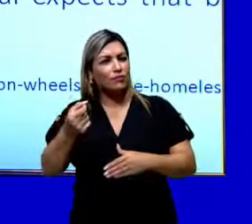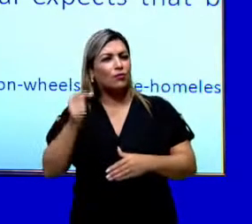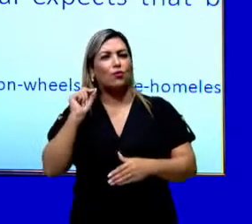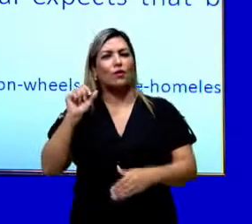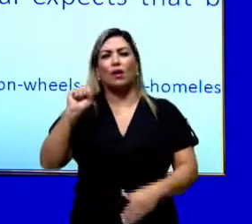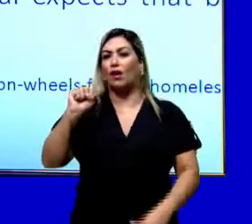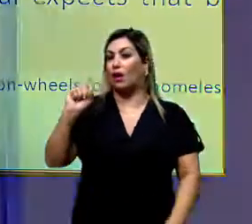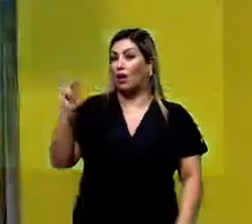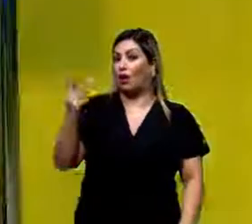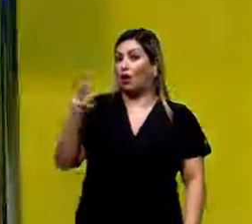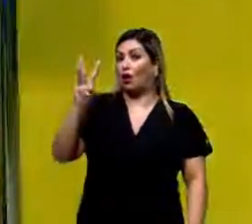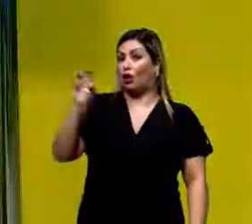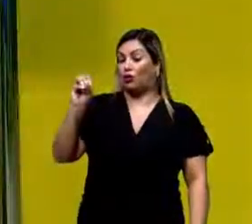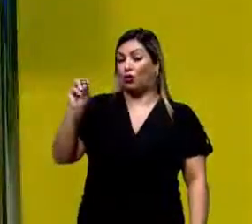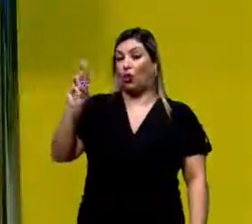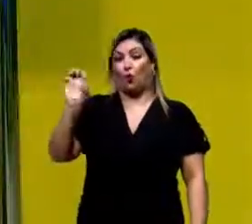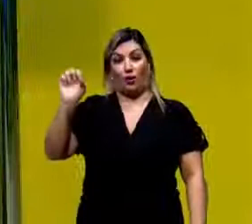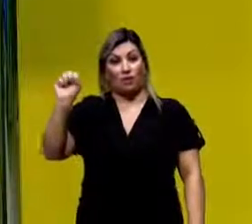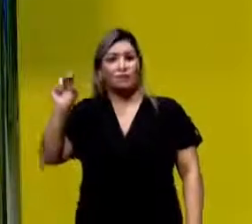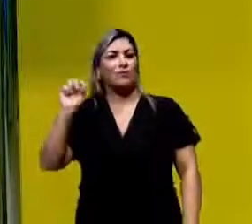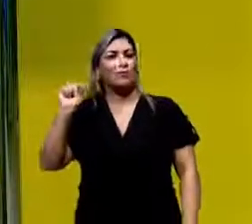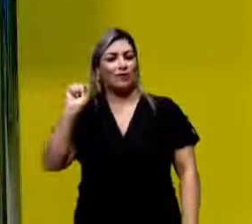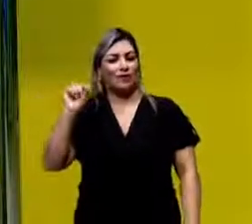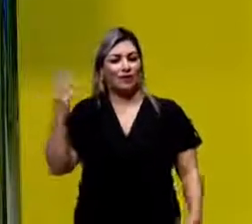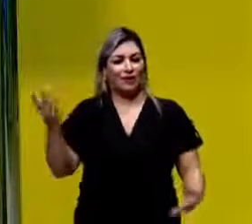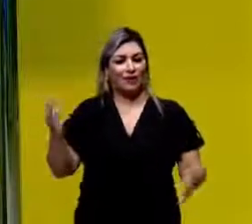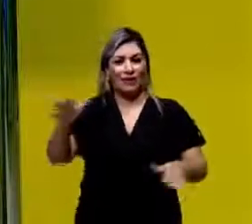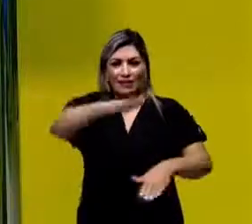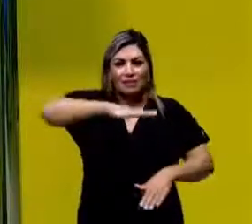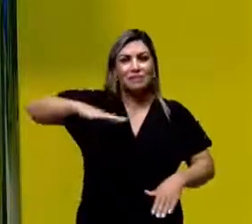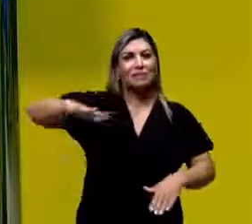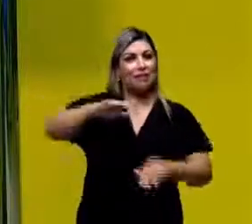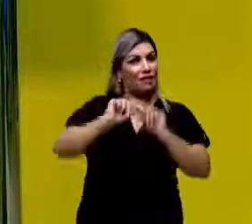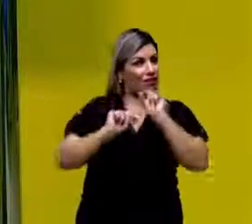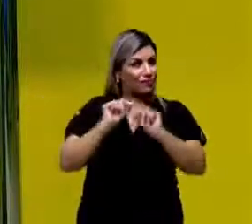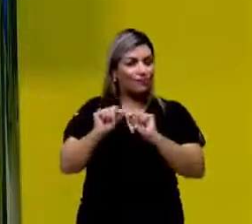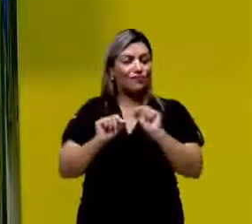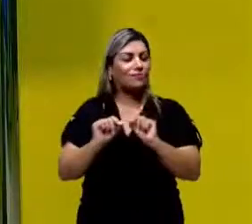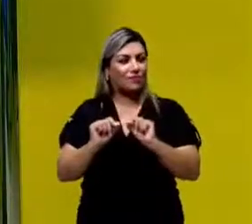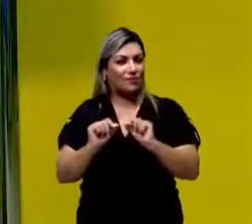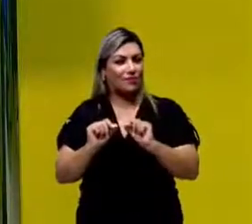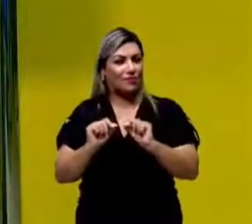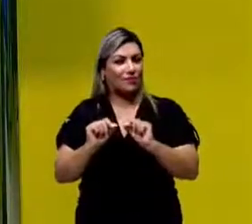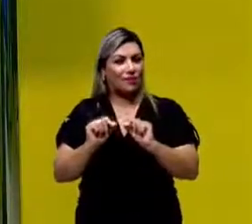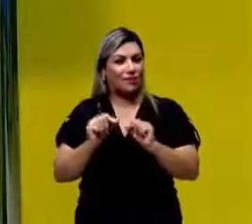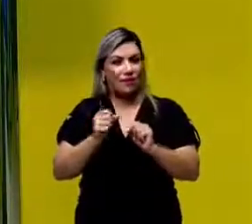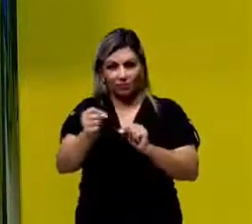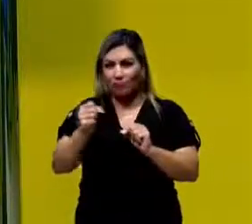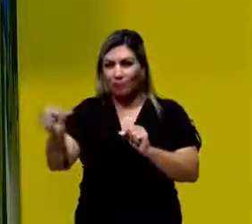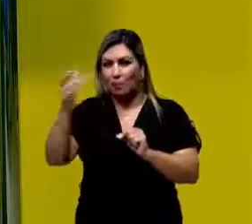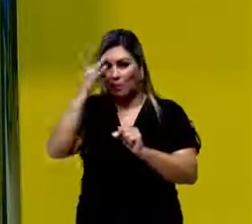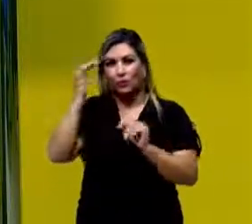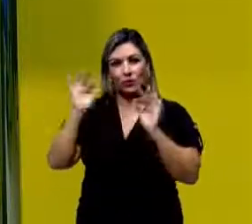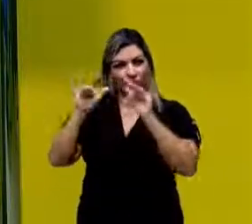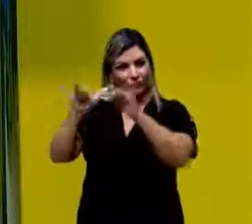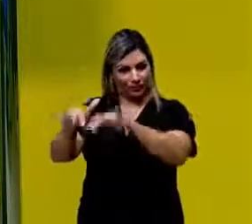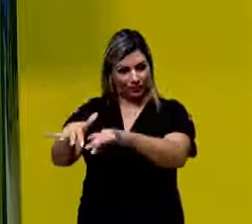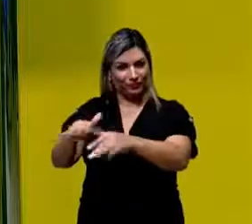que será que são shower não sei stolz né espaços para quê e acomodá-los